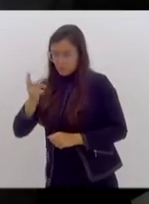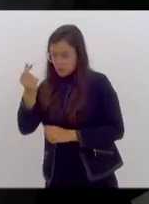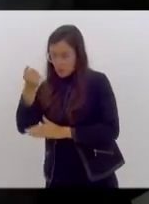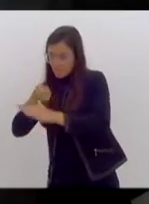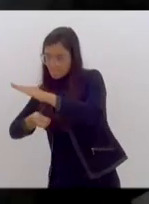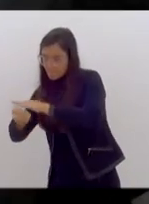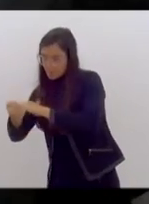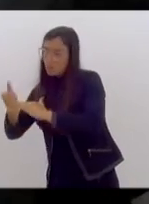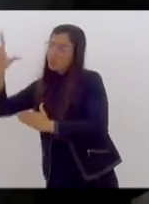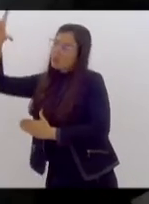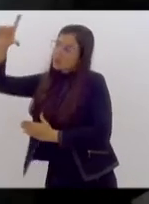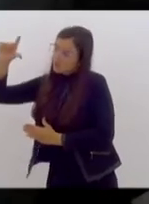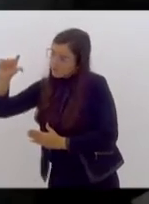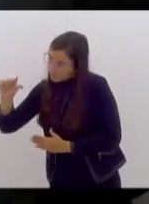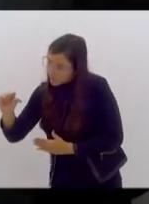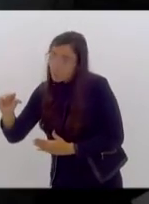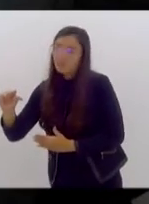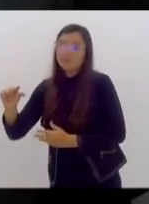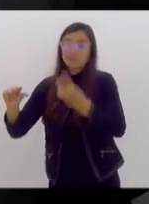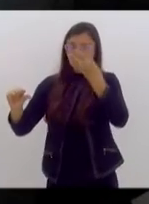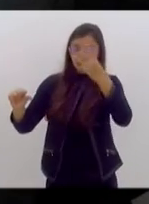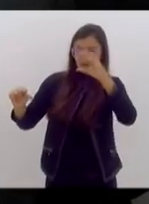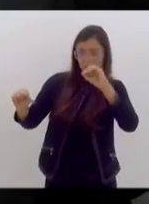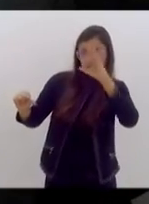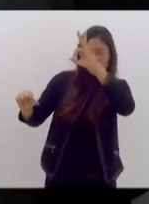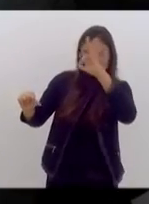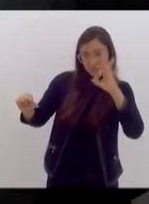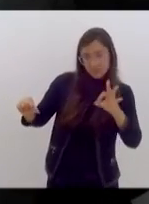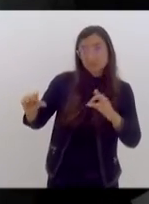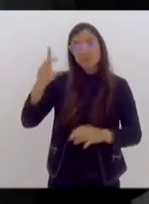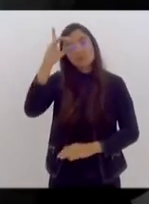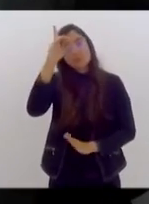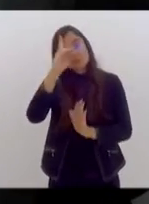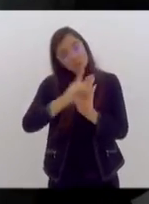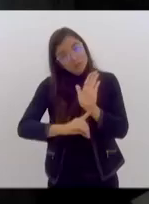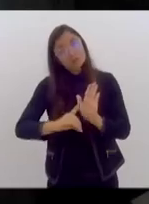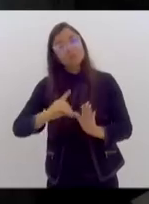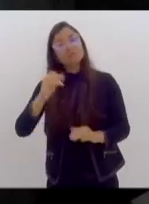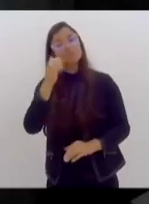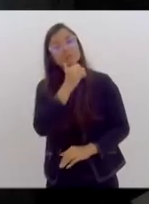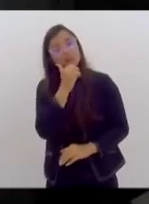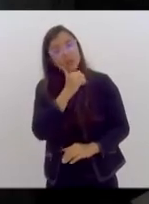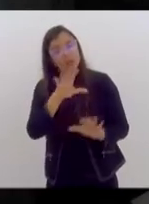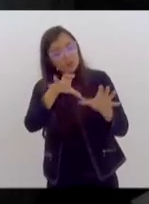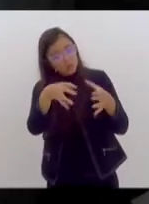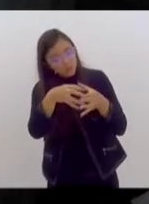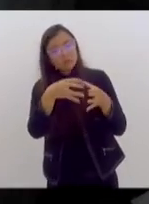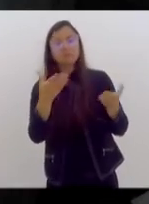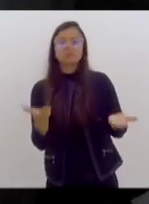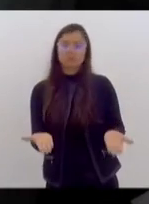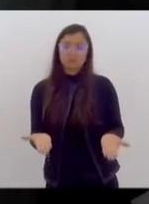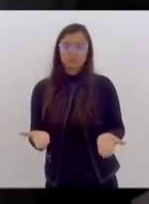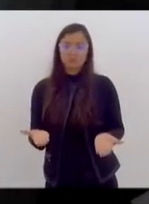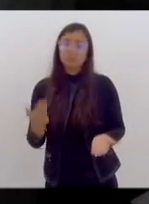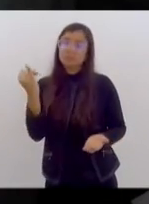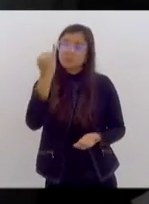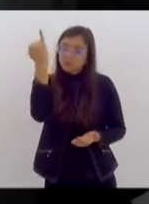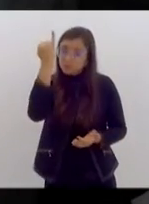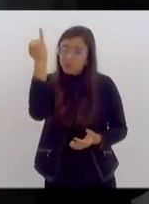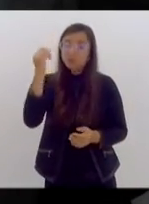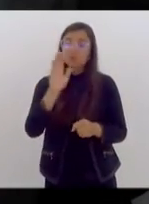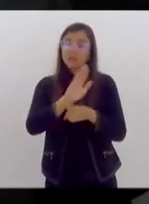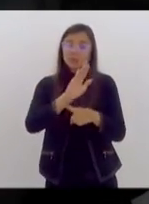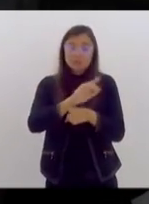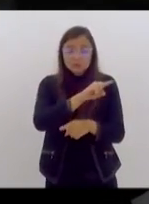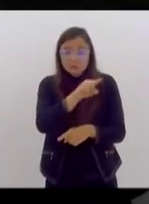vamos botar 30% para o Conselho Estadual dos direitos da mulher que vai também poder investir não só nas campanhas educativas mas